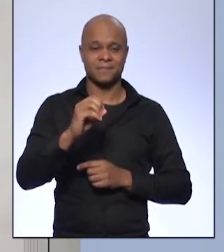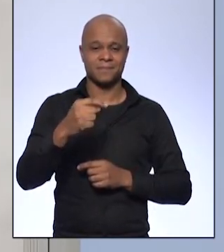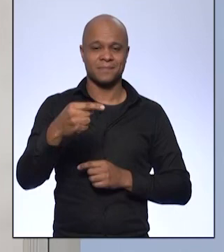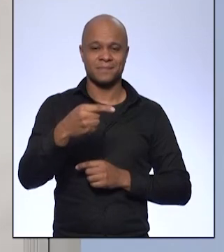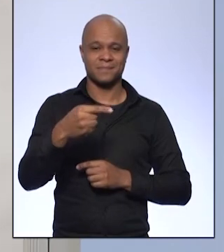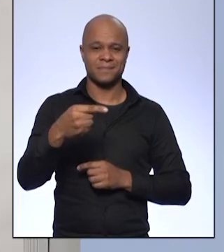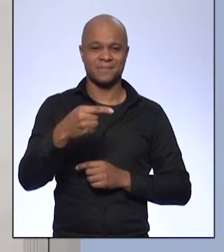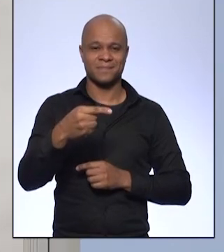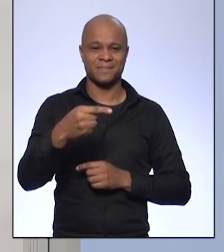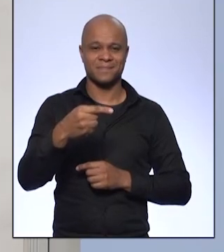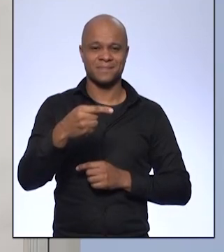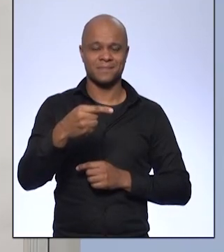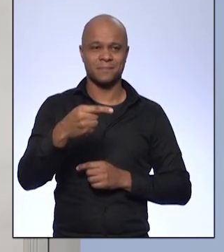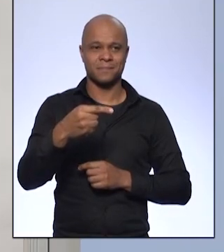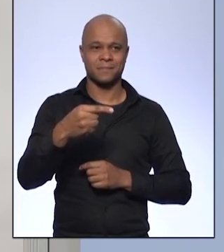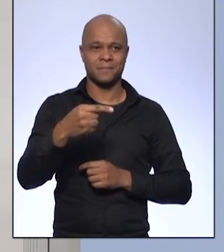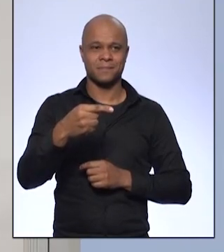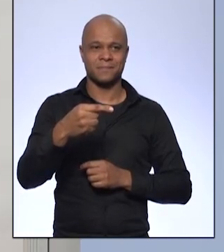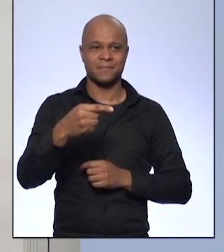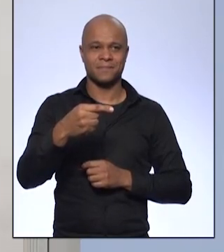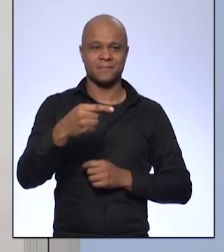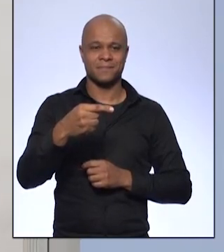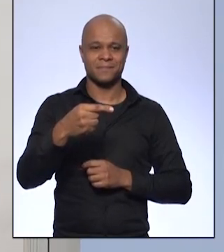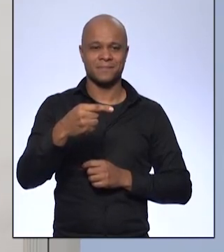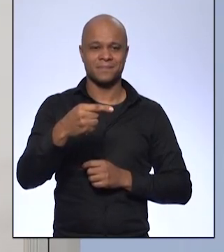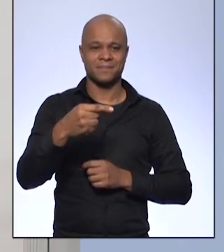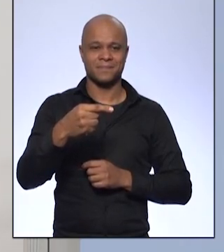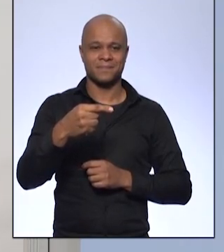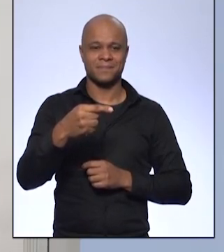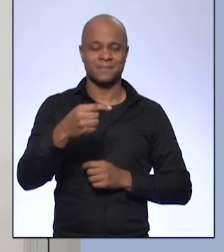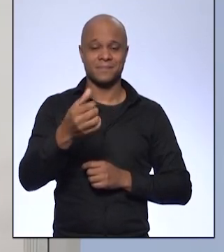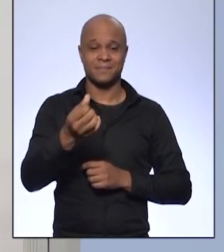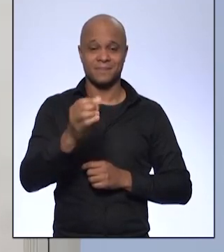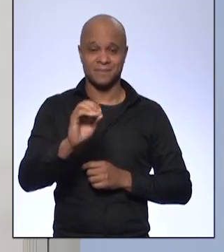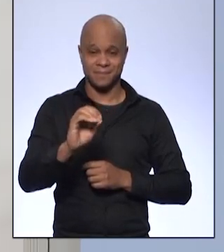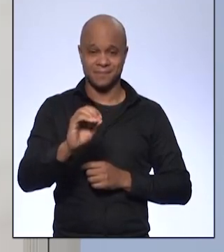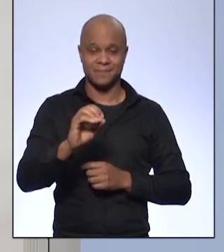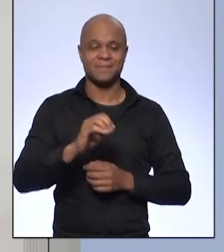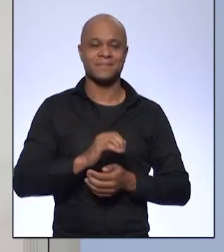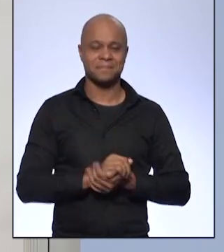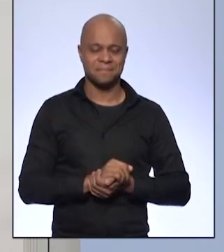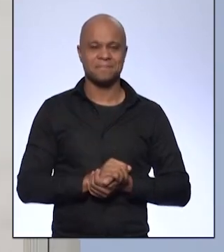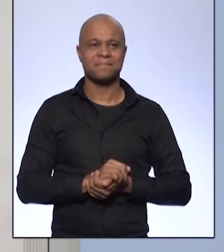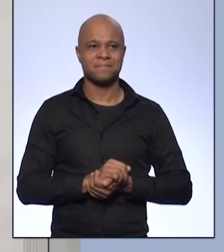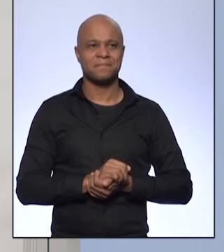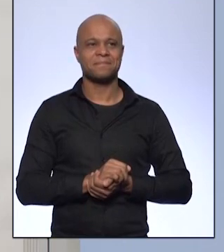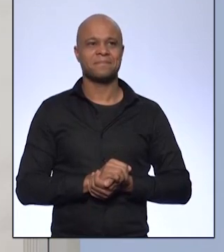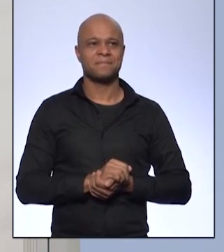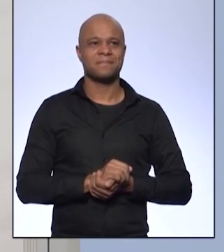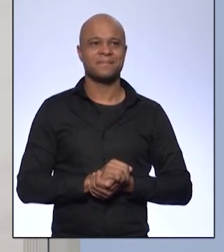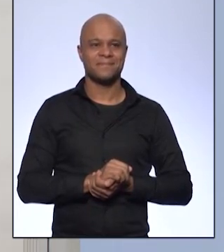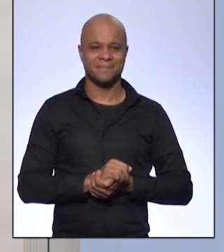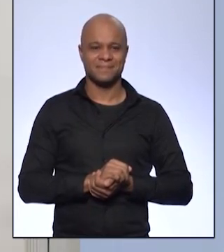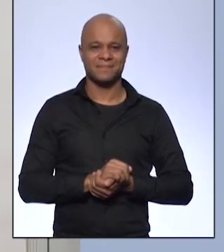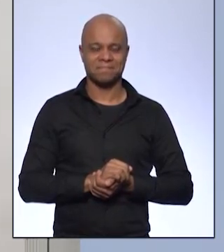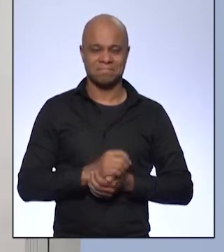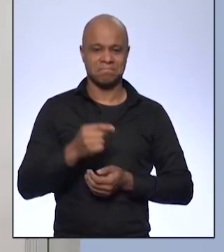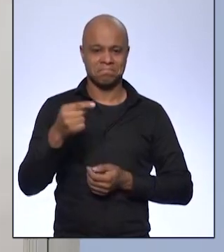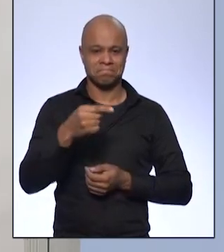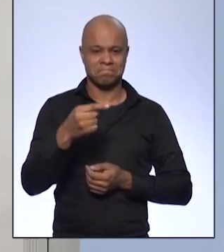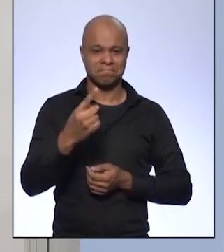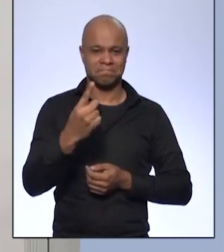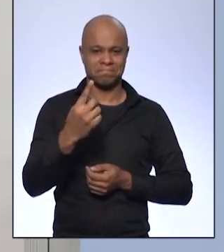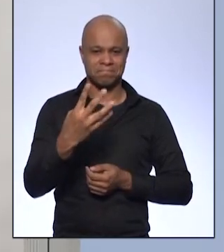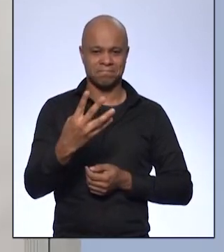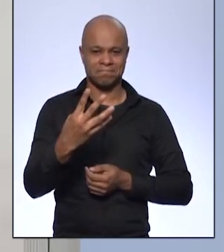menos 3 vezes 4, 12. 12 vezes 5, 60. Professora Roberta? Menos 14.